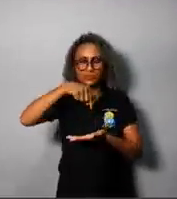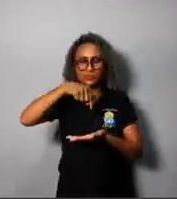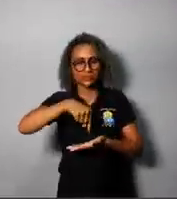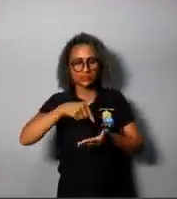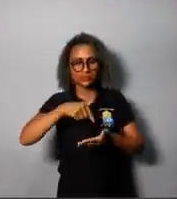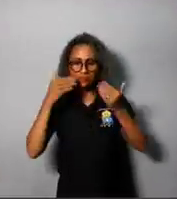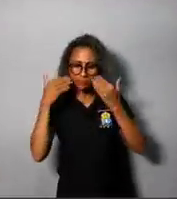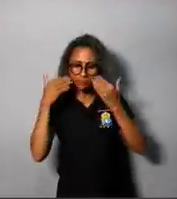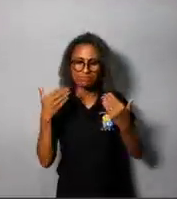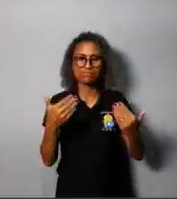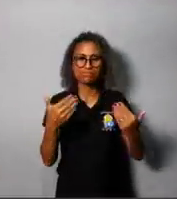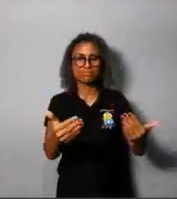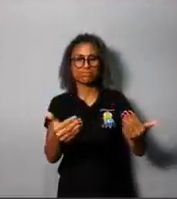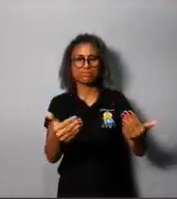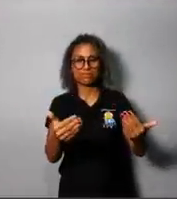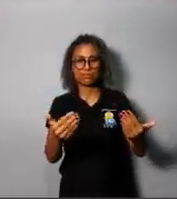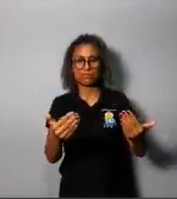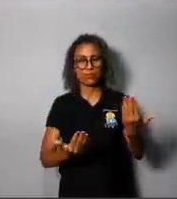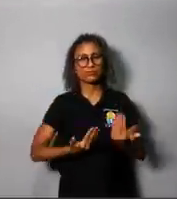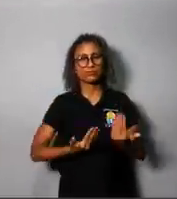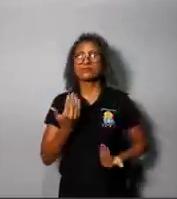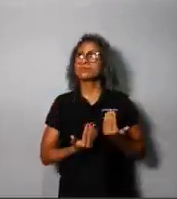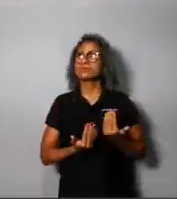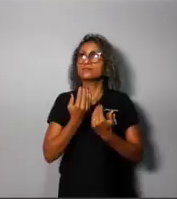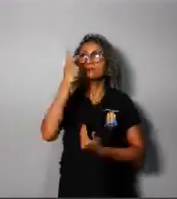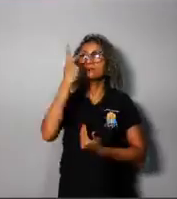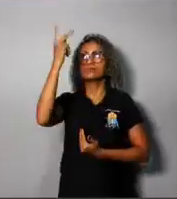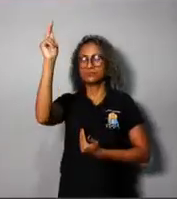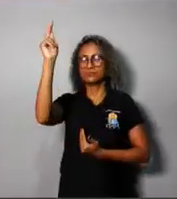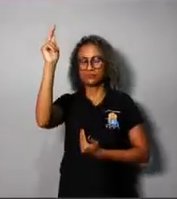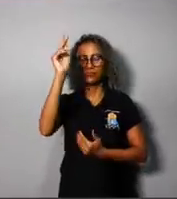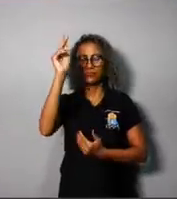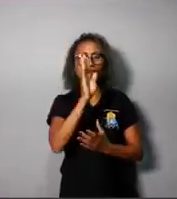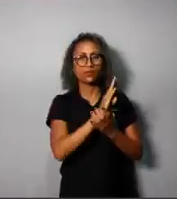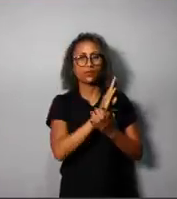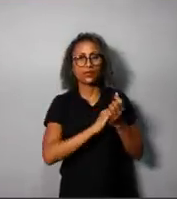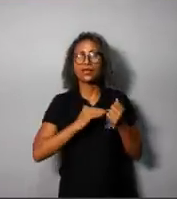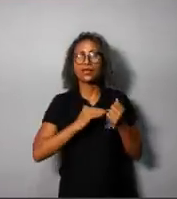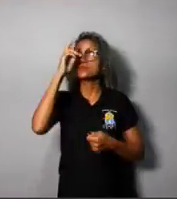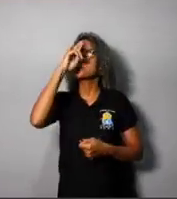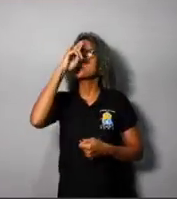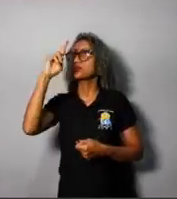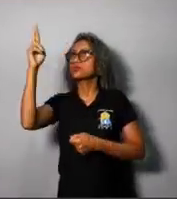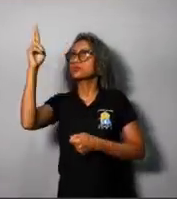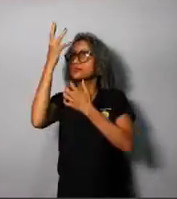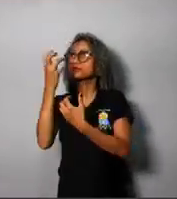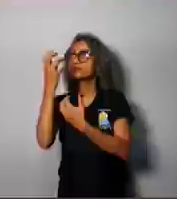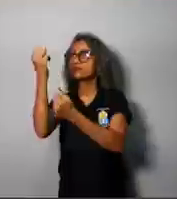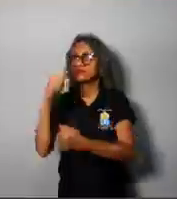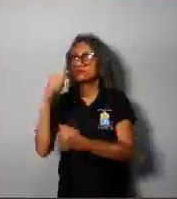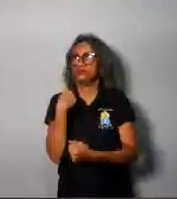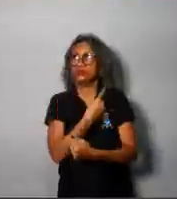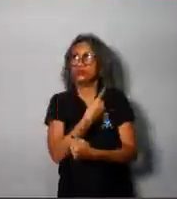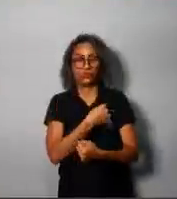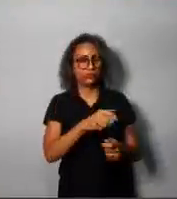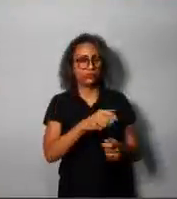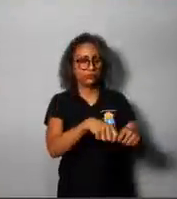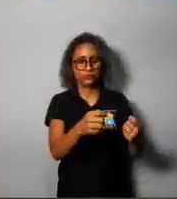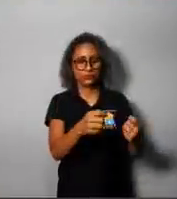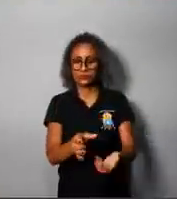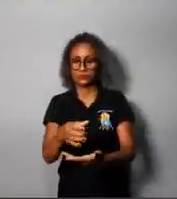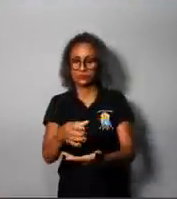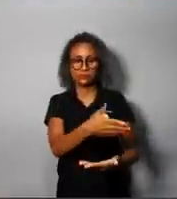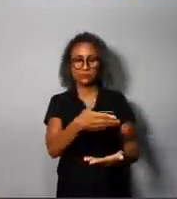vossa presença e vos servir. Recebei, ó Senhor, a nossa oferta. E nós vos